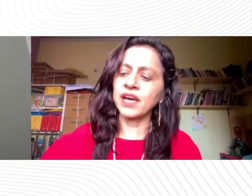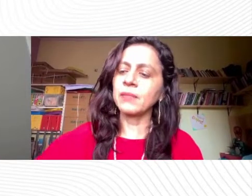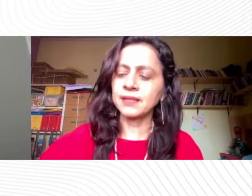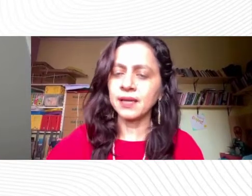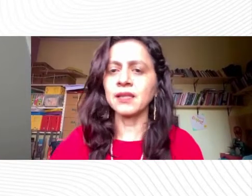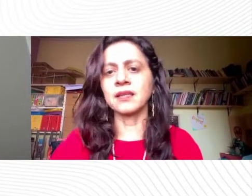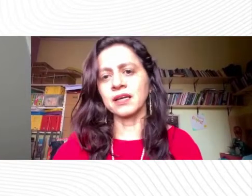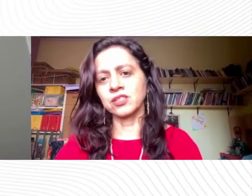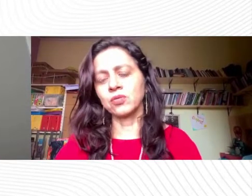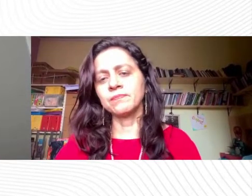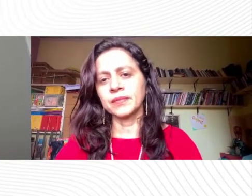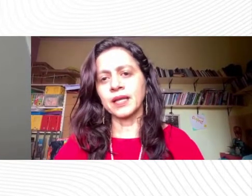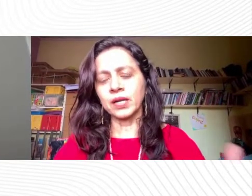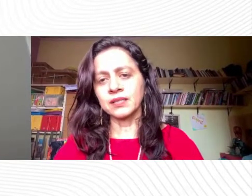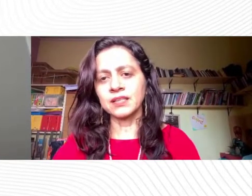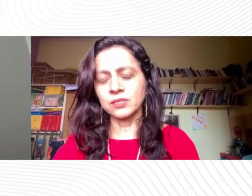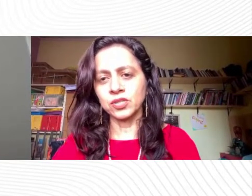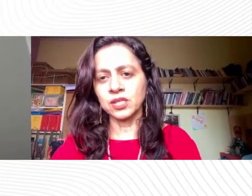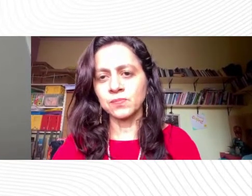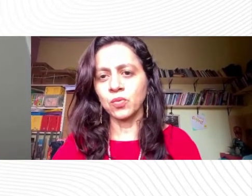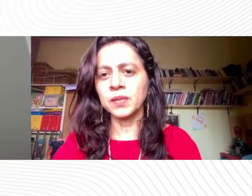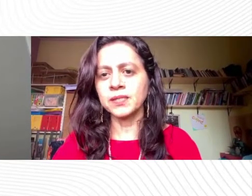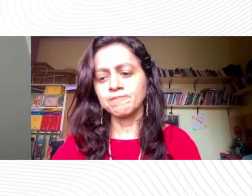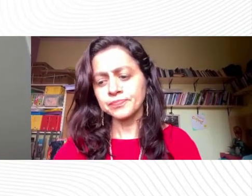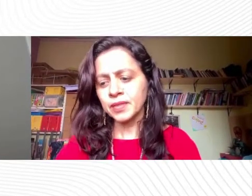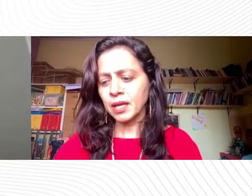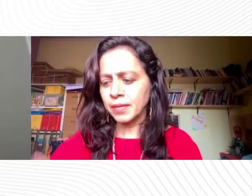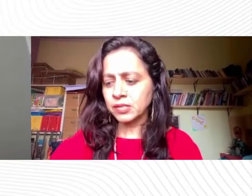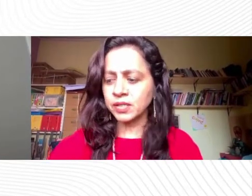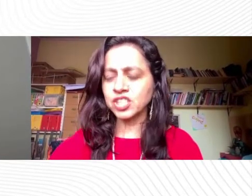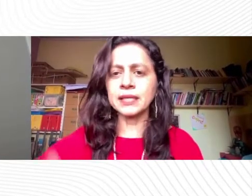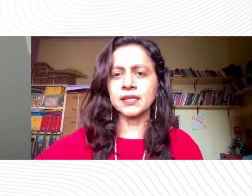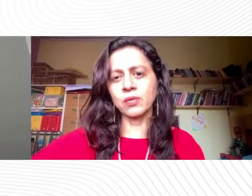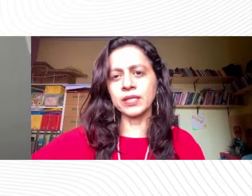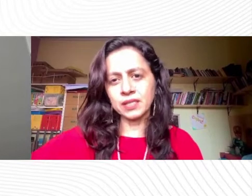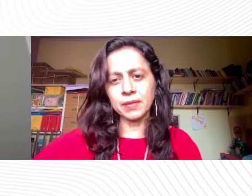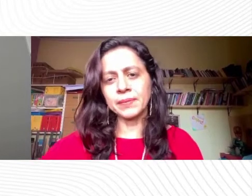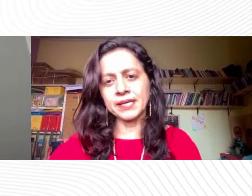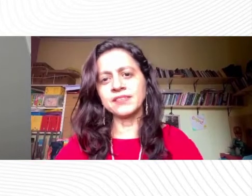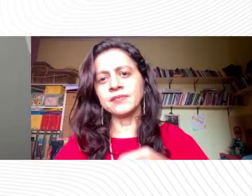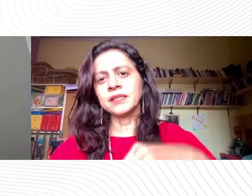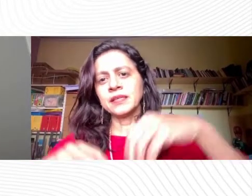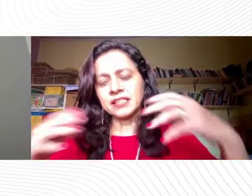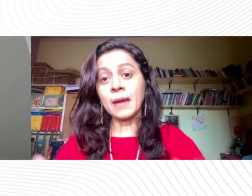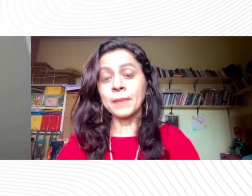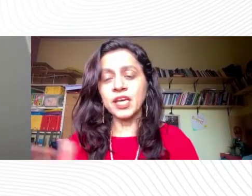isso vai rebater, né, na questão da qualidade das políticas públicas, mas eu queria chamar a atenção ainda também para